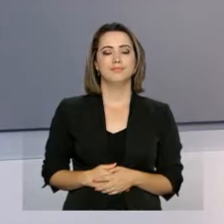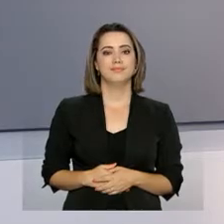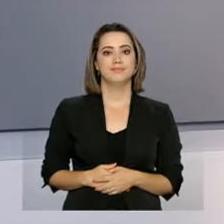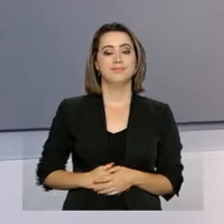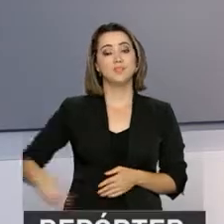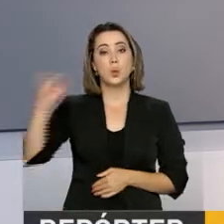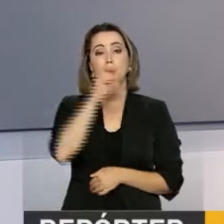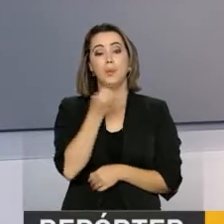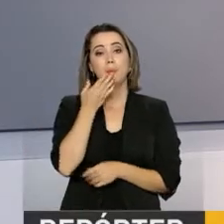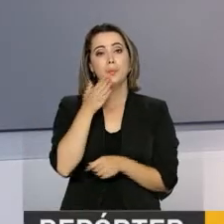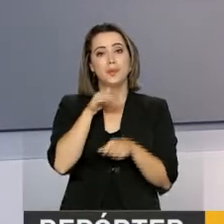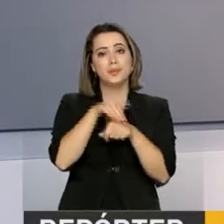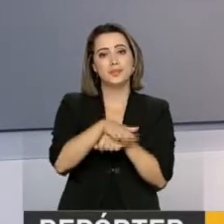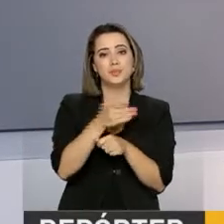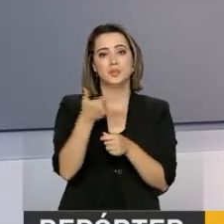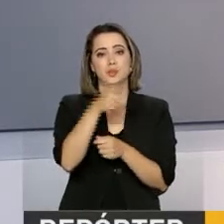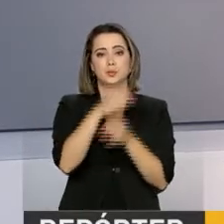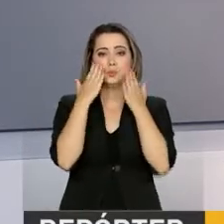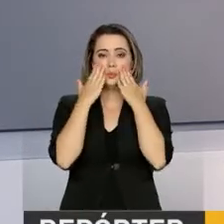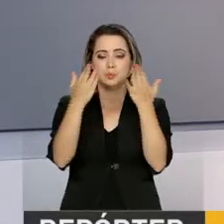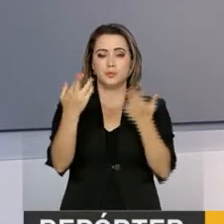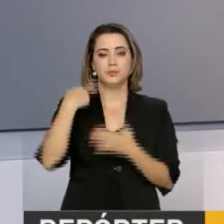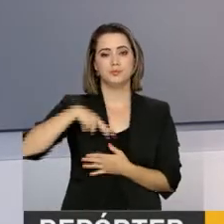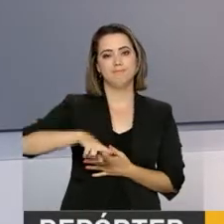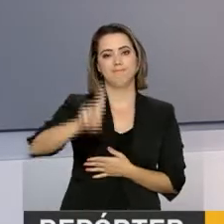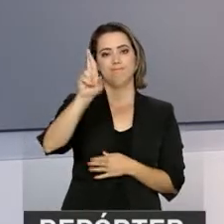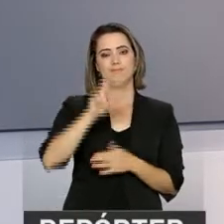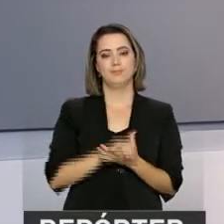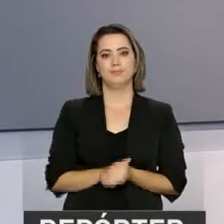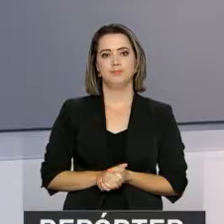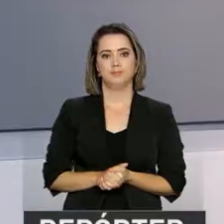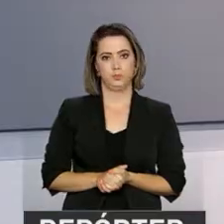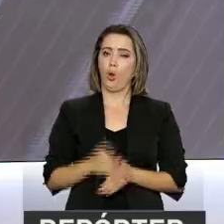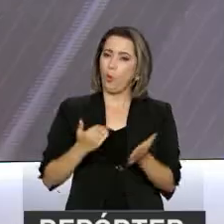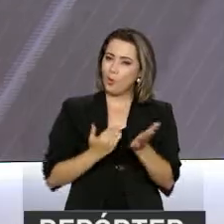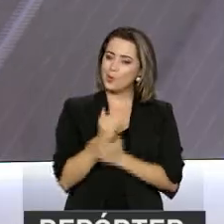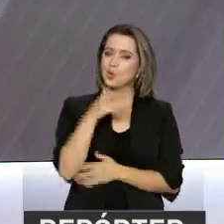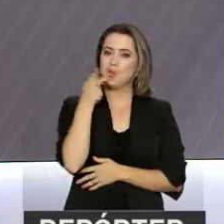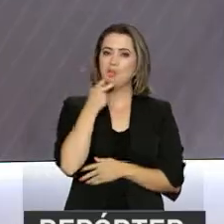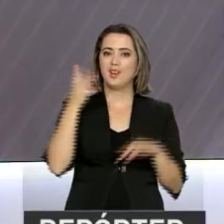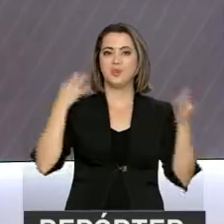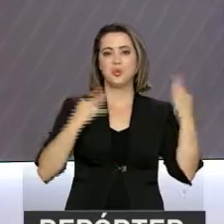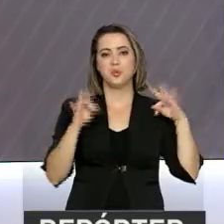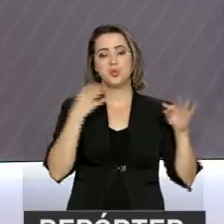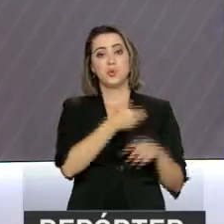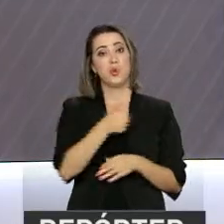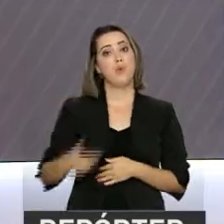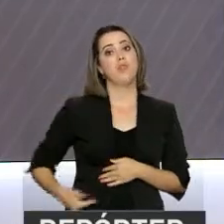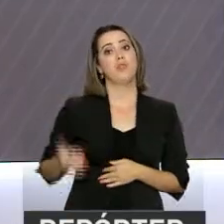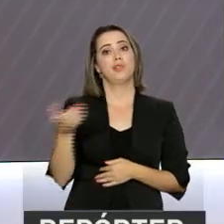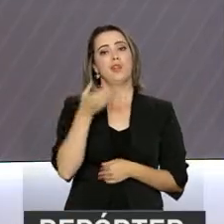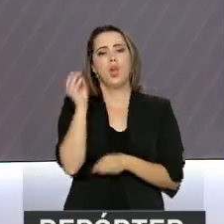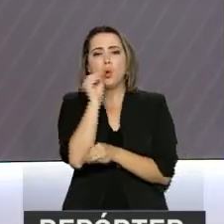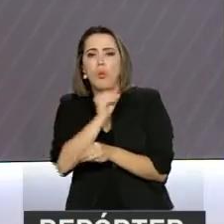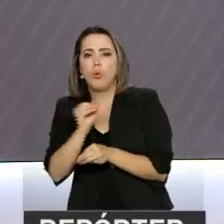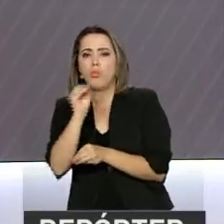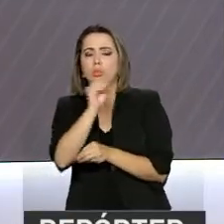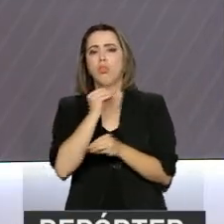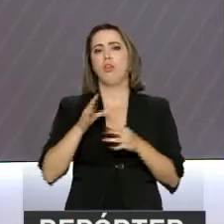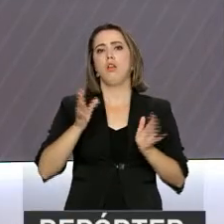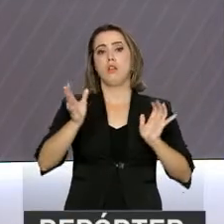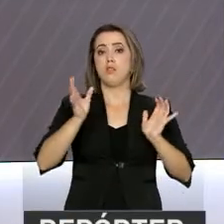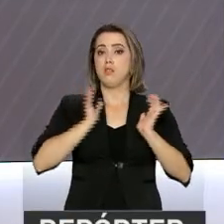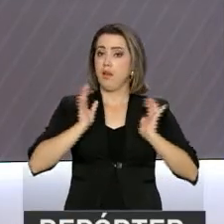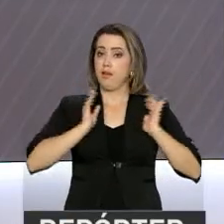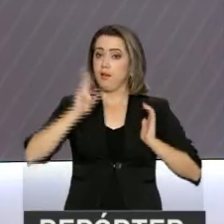olá boa noite no ar mais uma edição do repórter nbr o governo quer preservar o patrimônio histórico do brasil